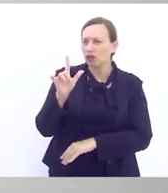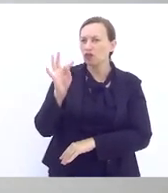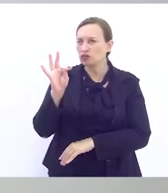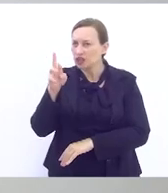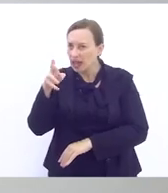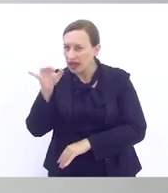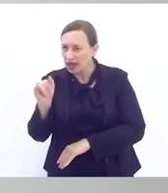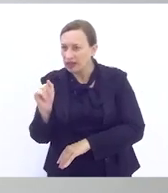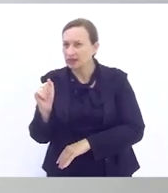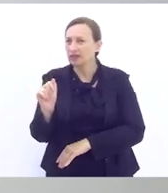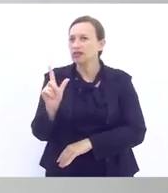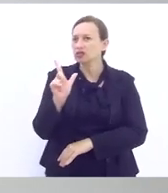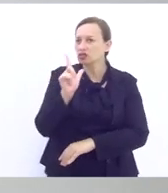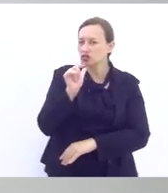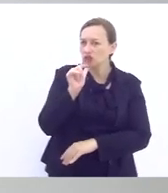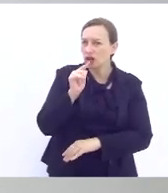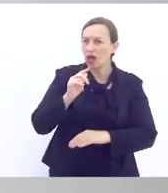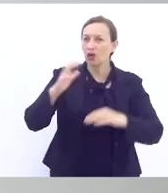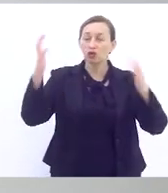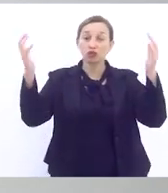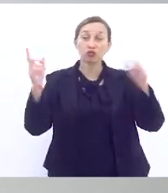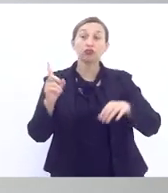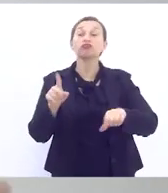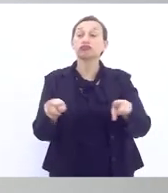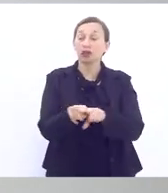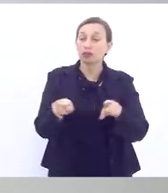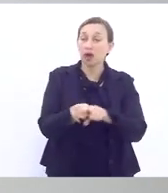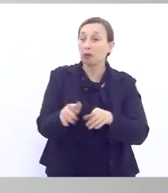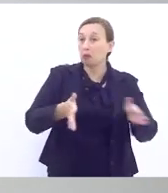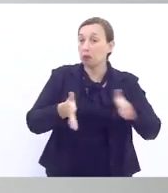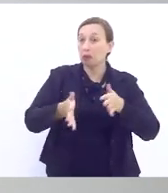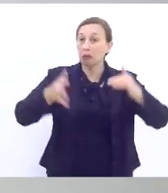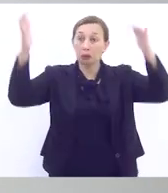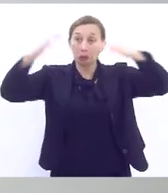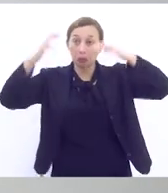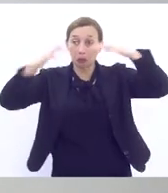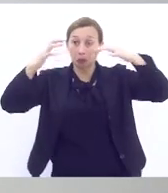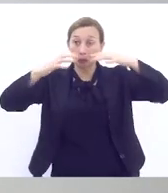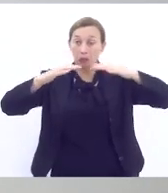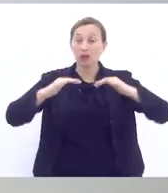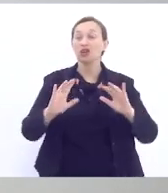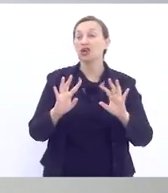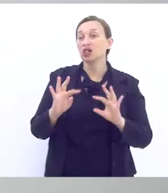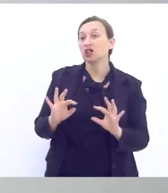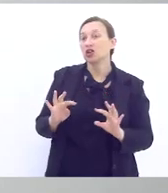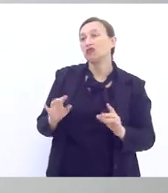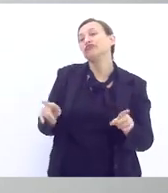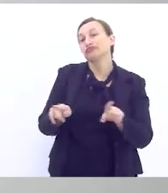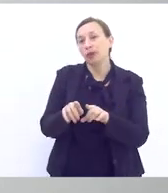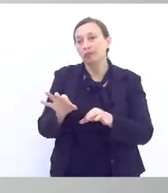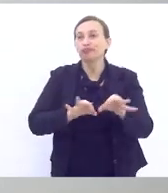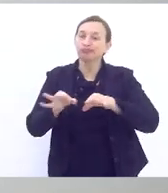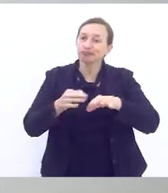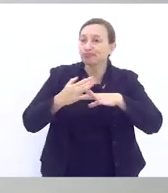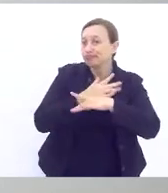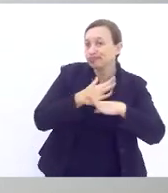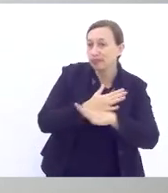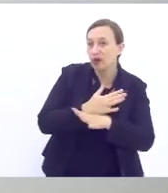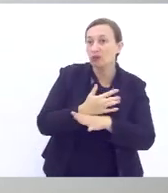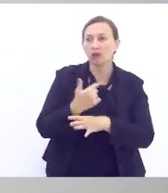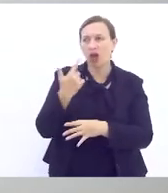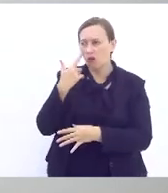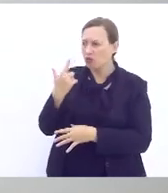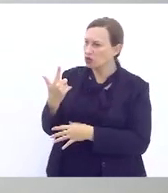mitigadores de enchentes Enfim então que tratava exatamente de projetos urbanos né E aí eu me deparo com um projeto